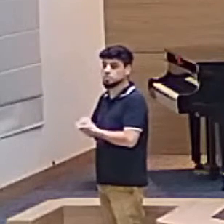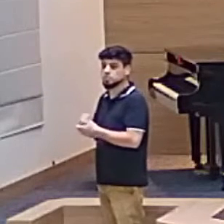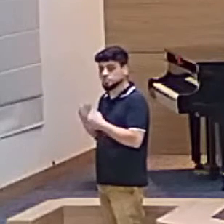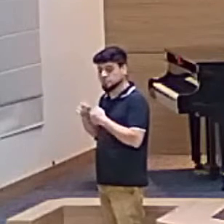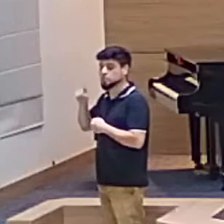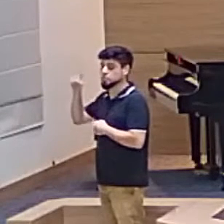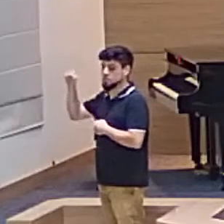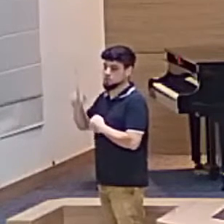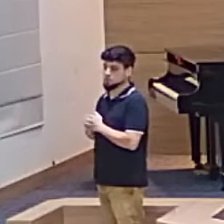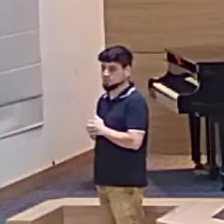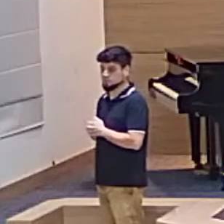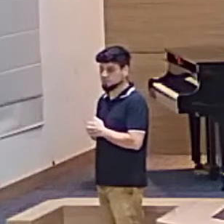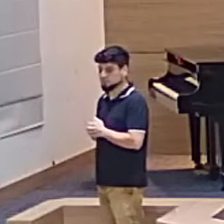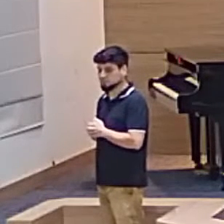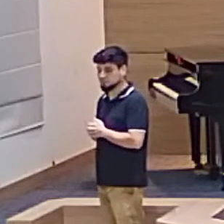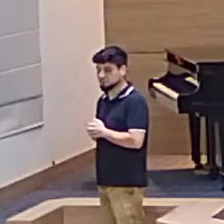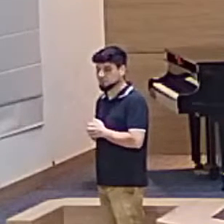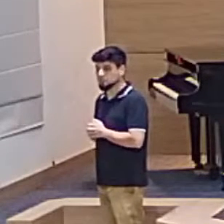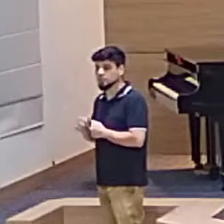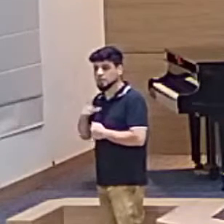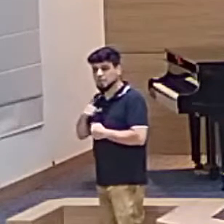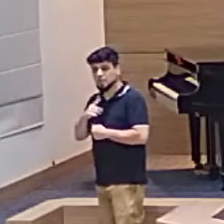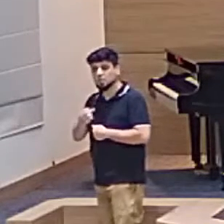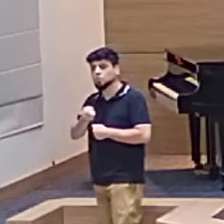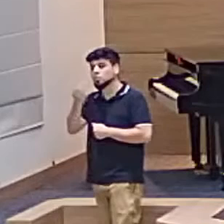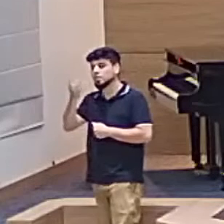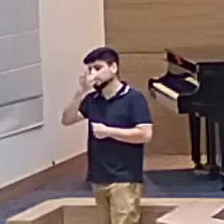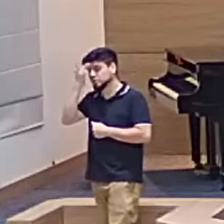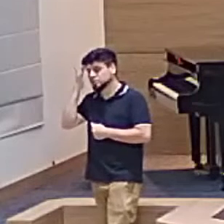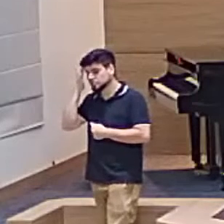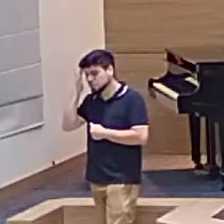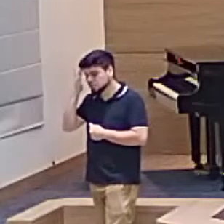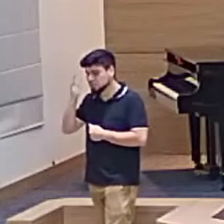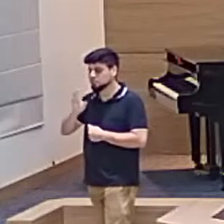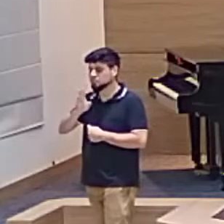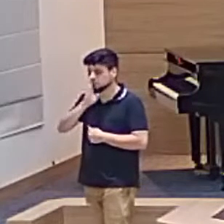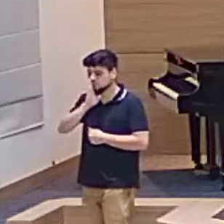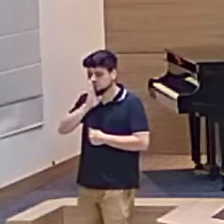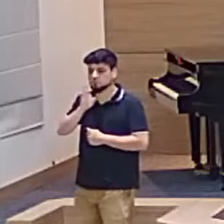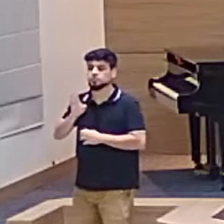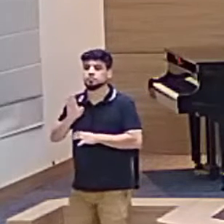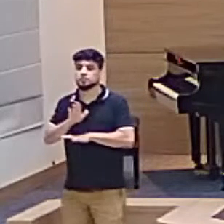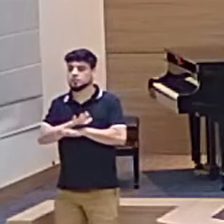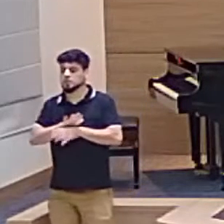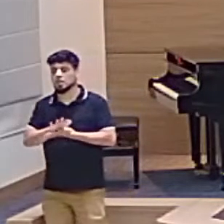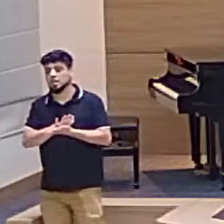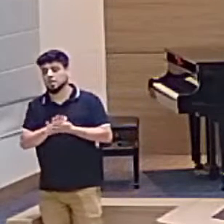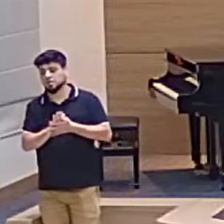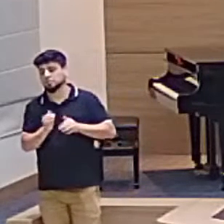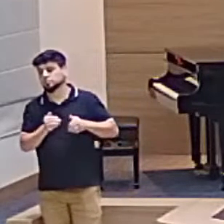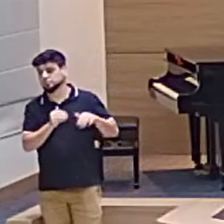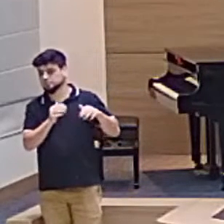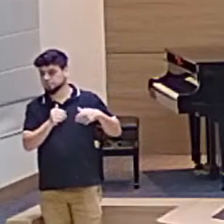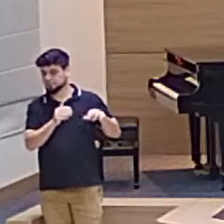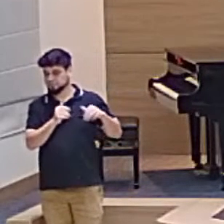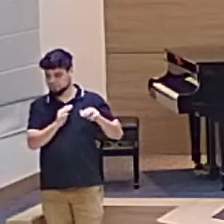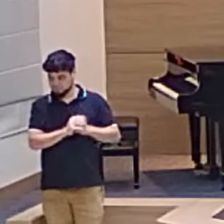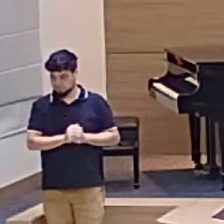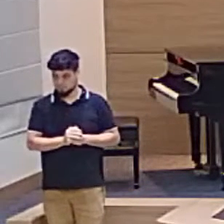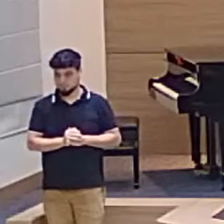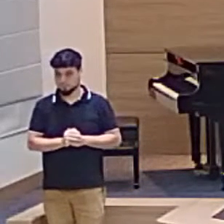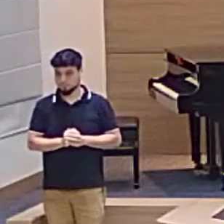Senhor irmãos quantos pais permanecem Tácito em diante de situações como essa Como Rei Davi